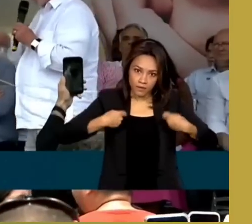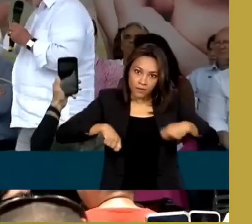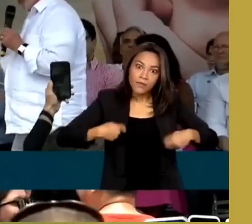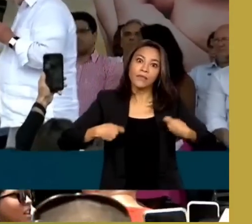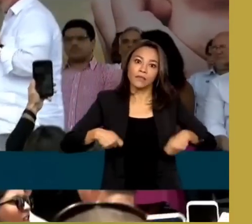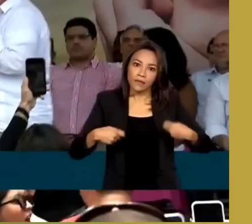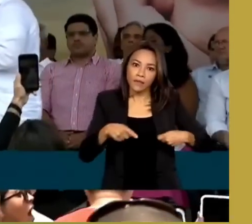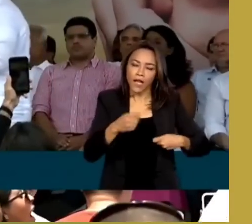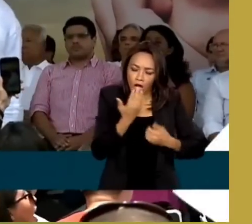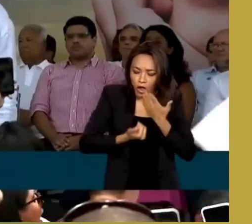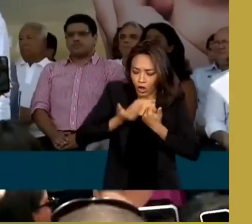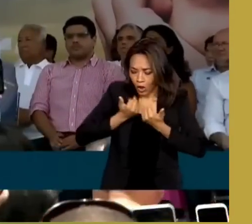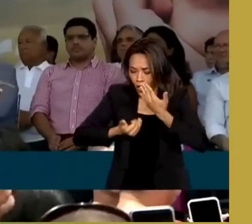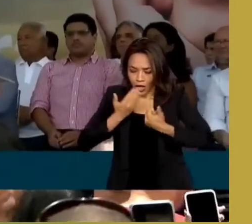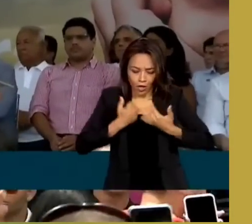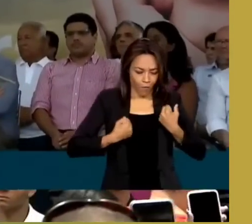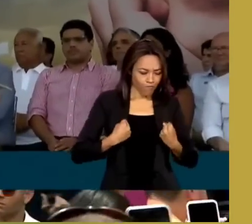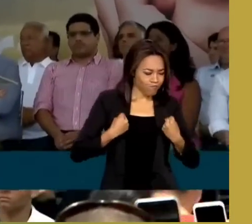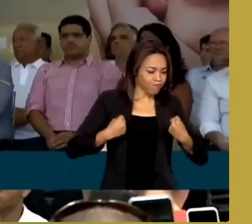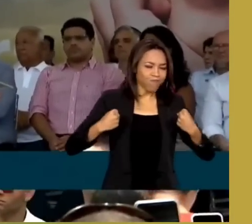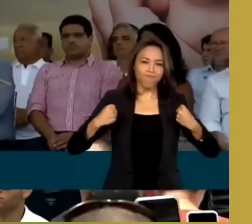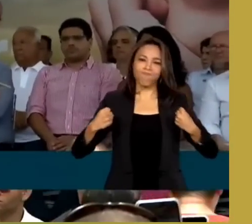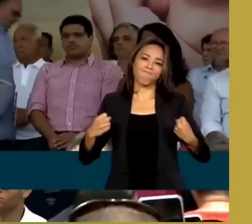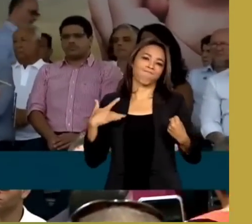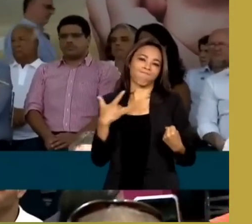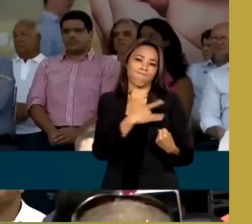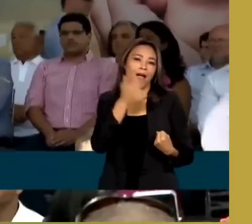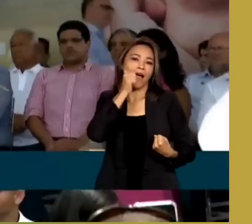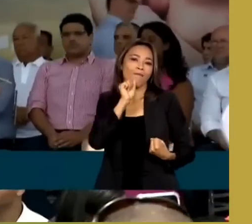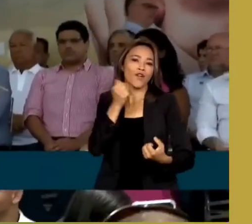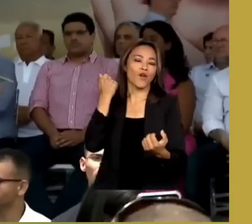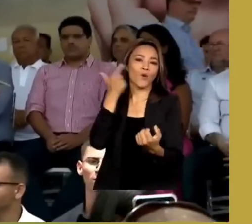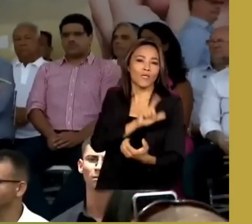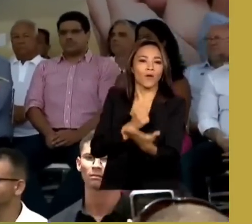estar nutrida, a gente garantir que a mãe possa comprar alimento para essas crianças.